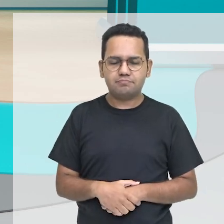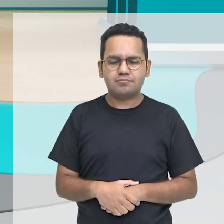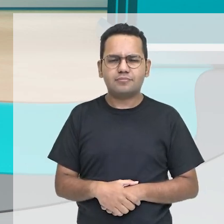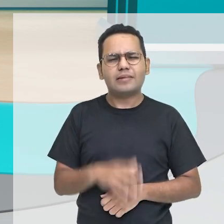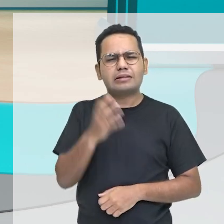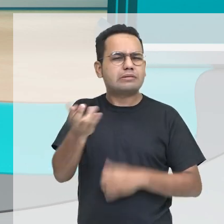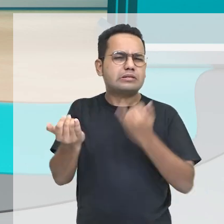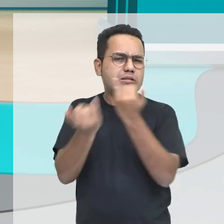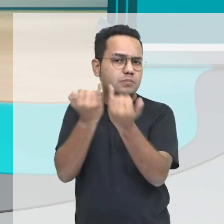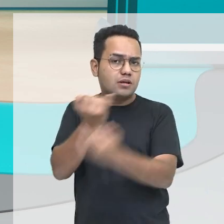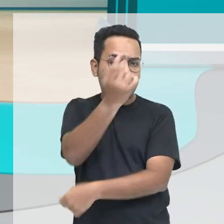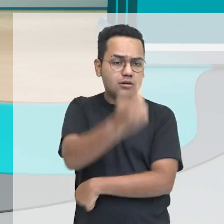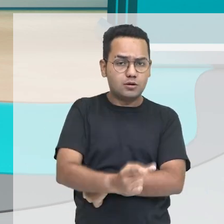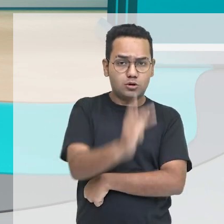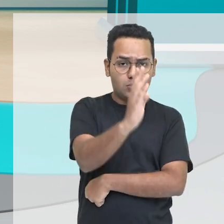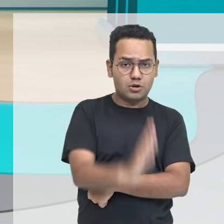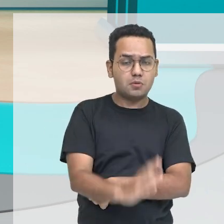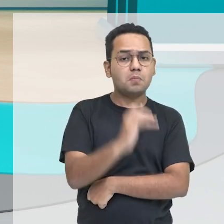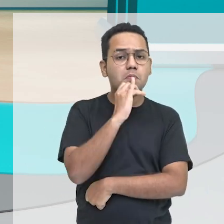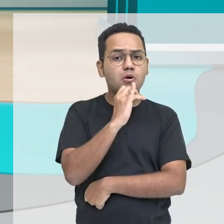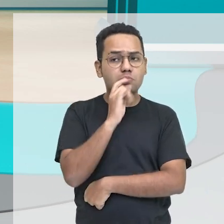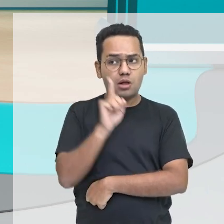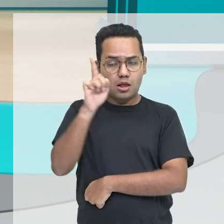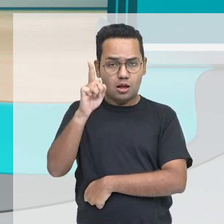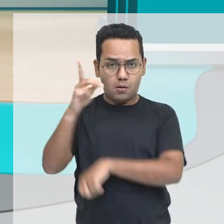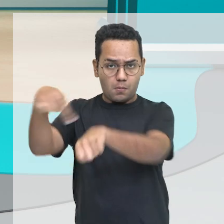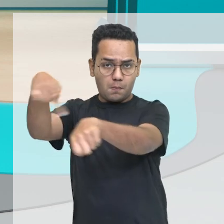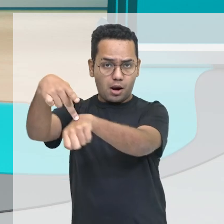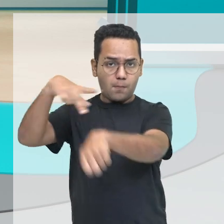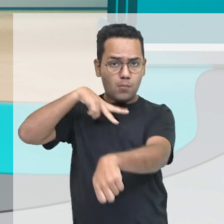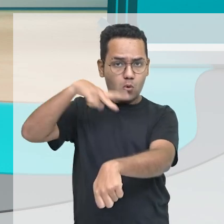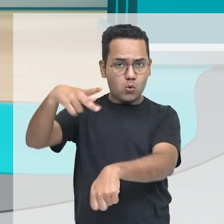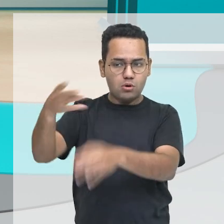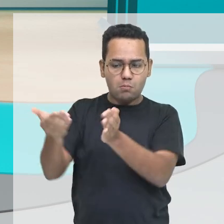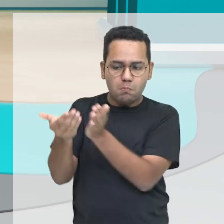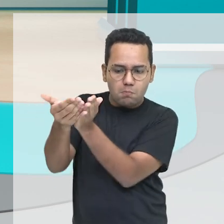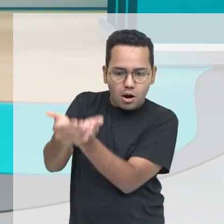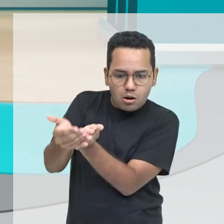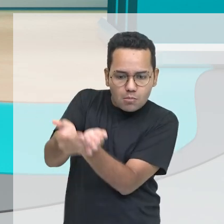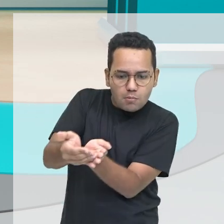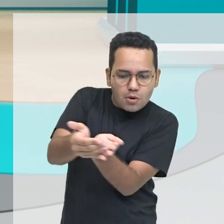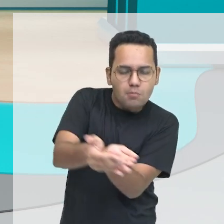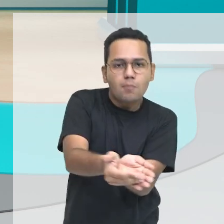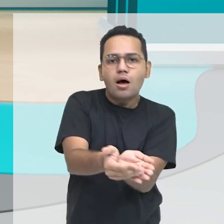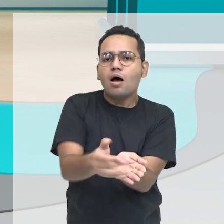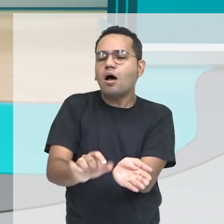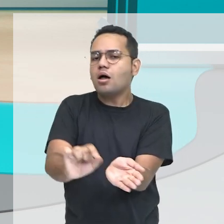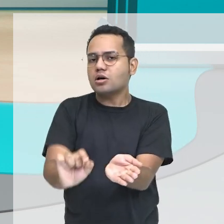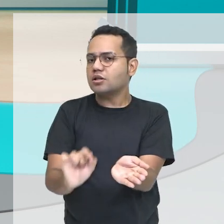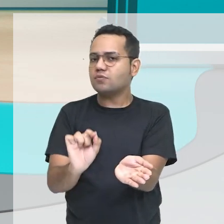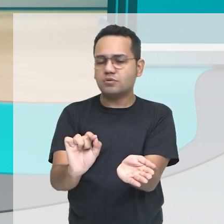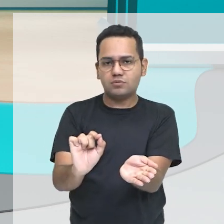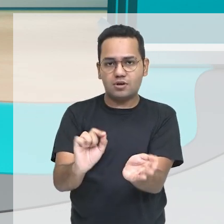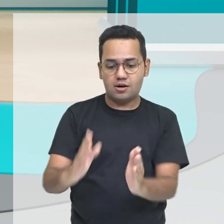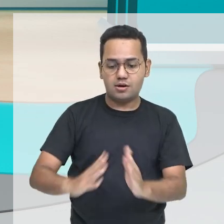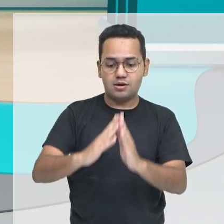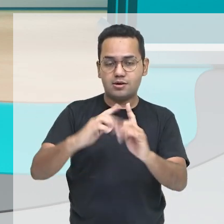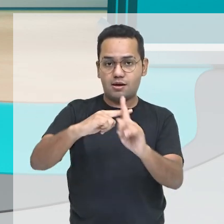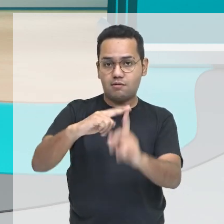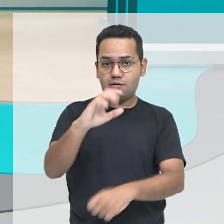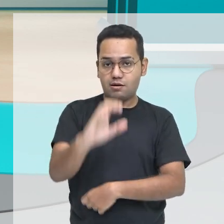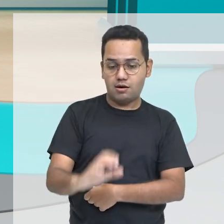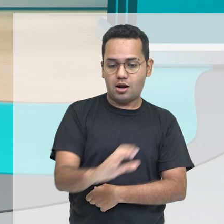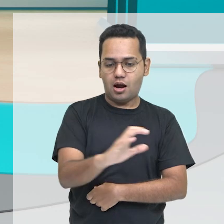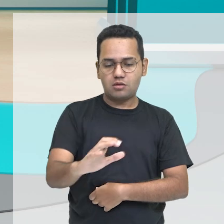Portugal chegou ao Brasil, né? Eles trouxeram consigo, a igreja trouxe consigo todo